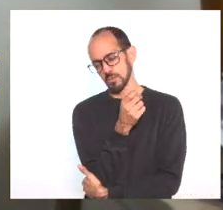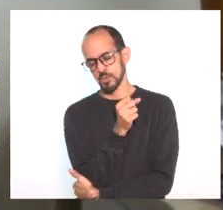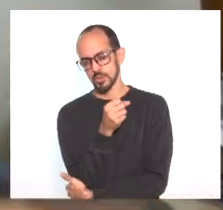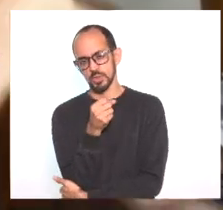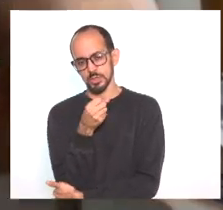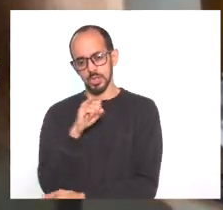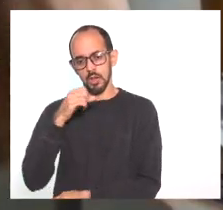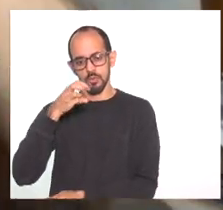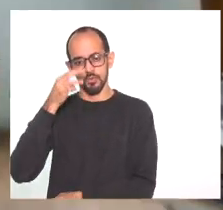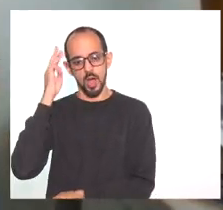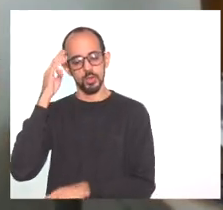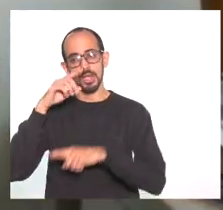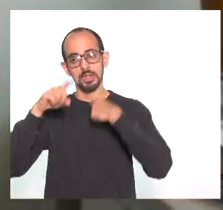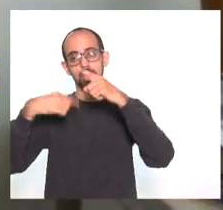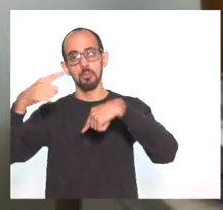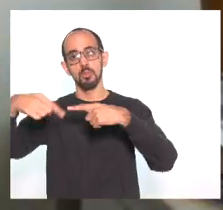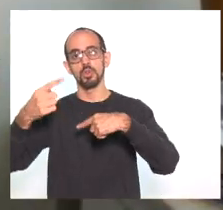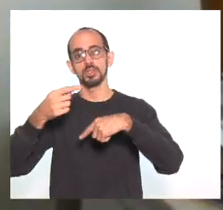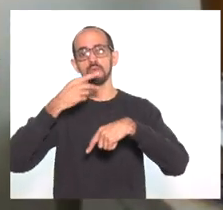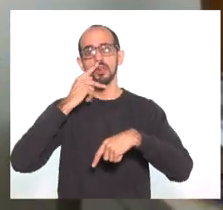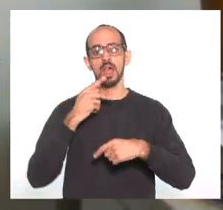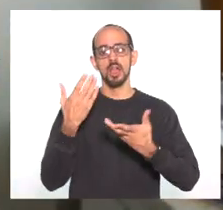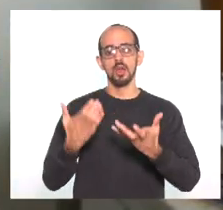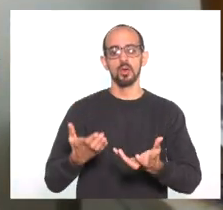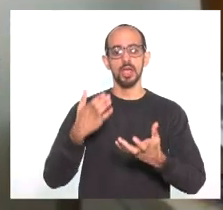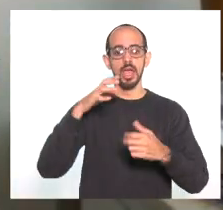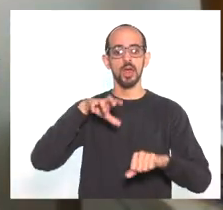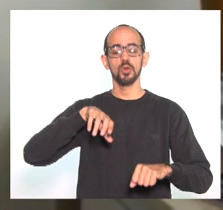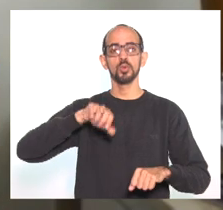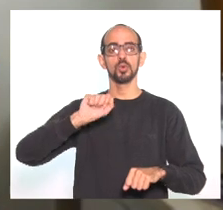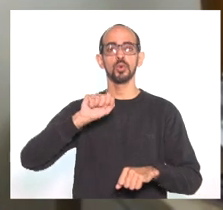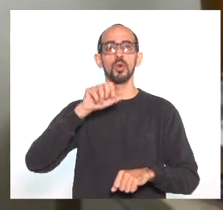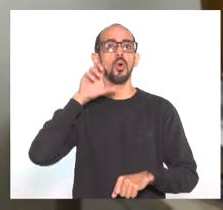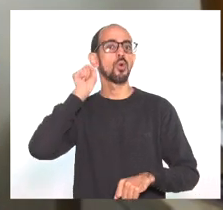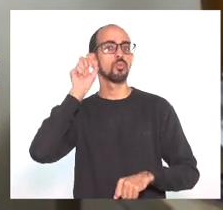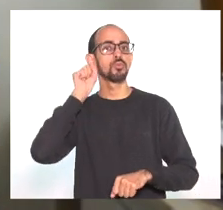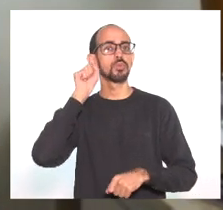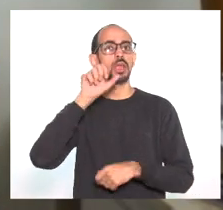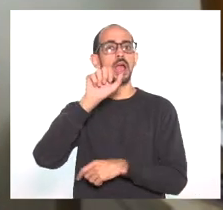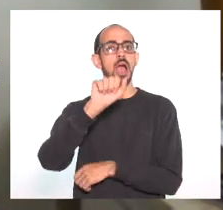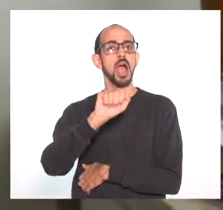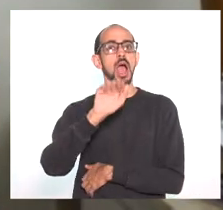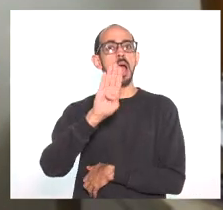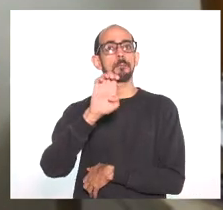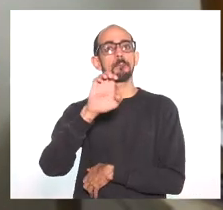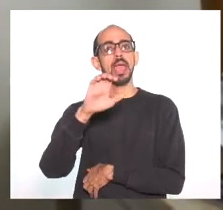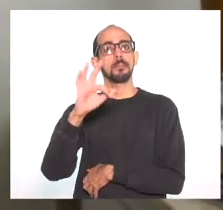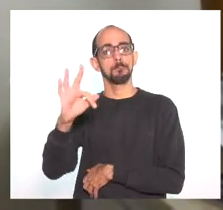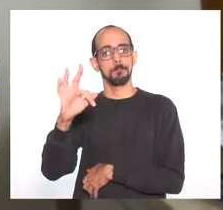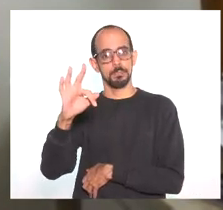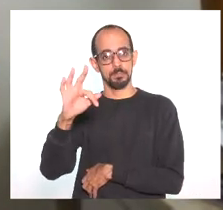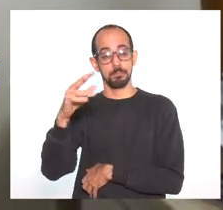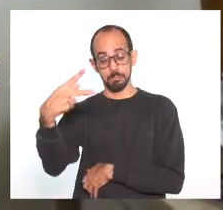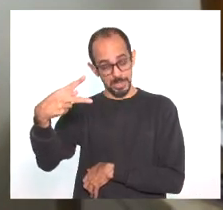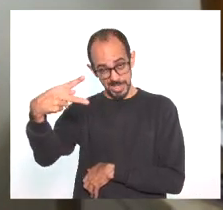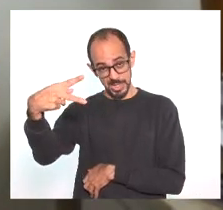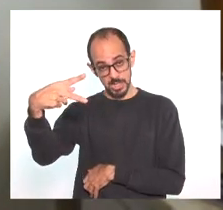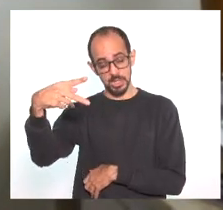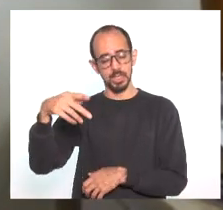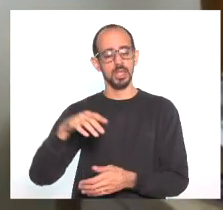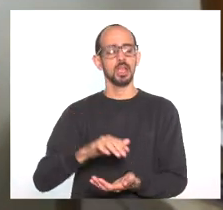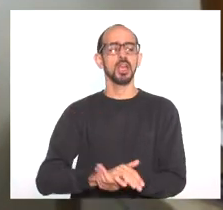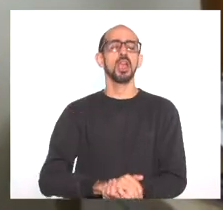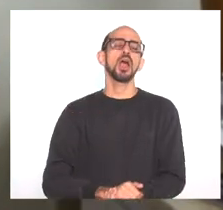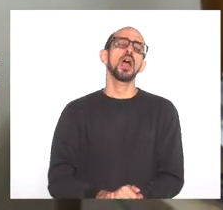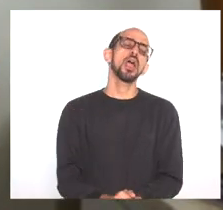fosse agora, fosse depois, ele falou, quero ouvir a ABEP. Aí ele faria o ofício, respaldado